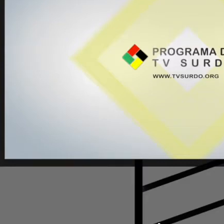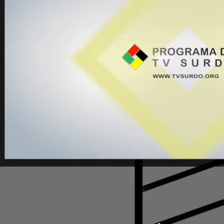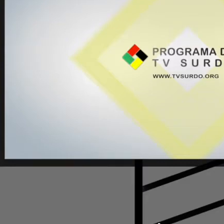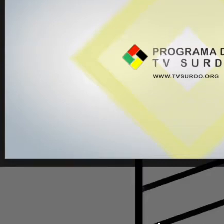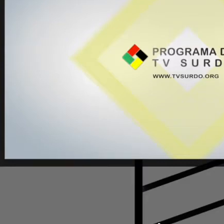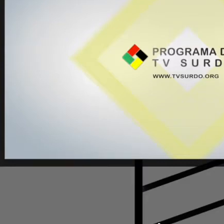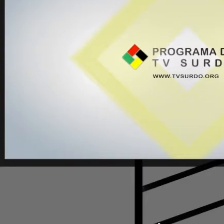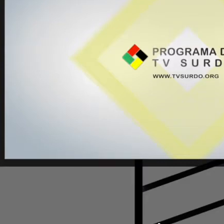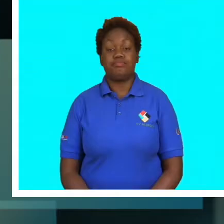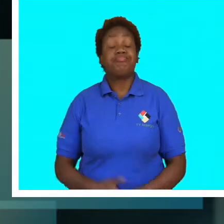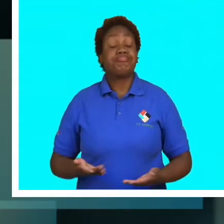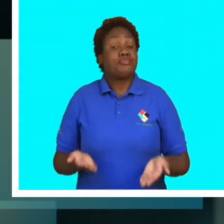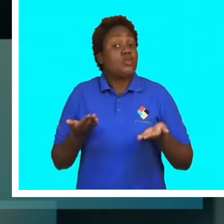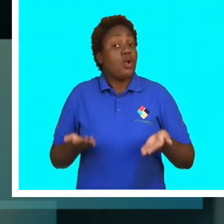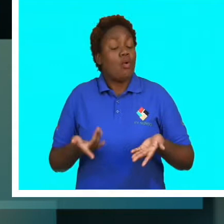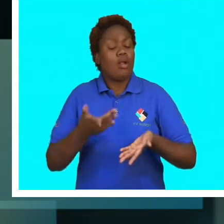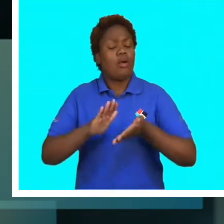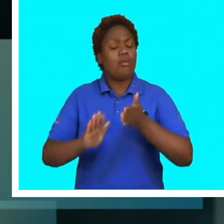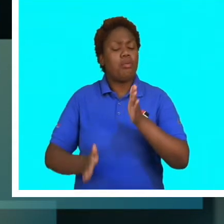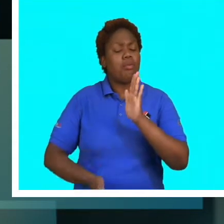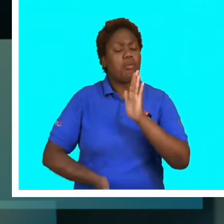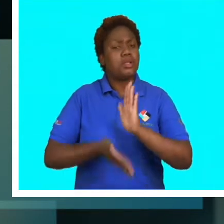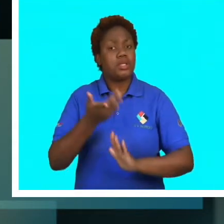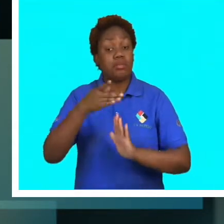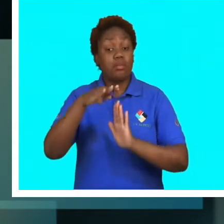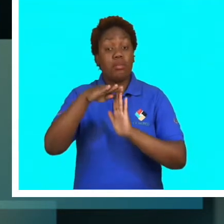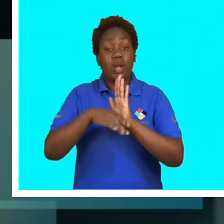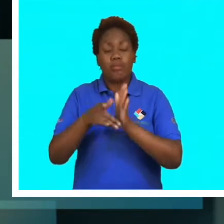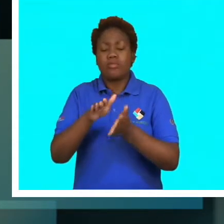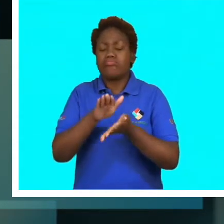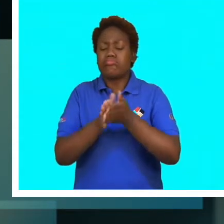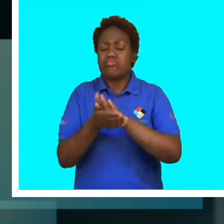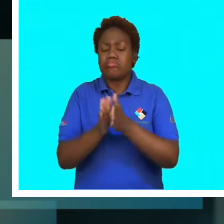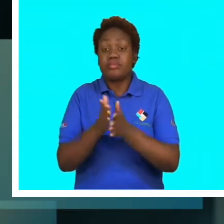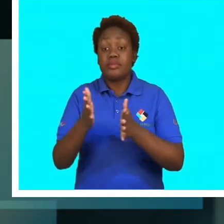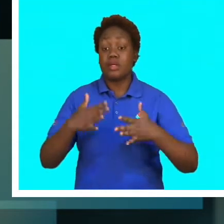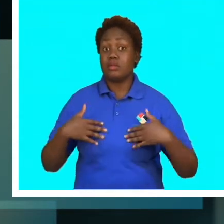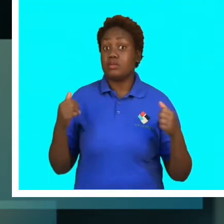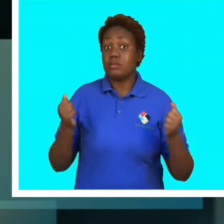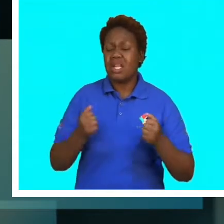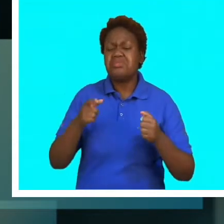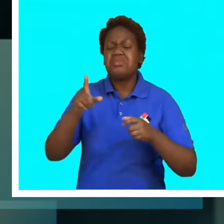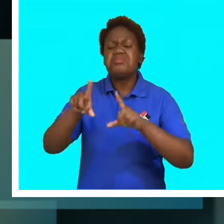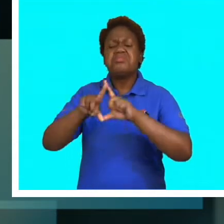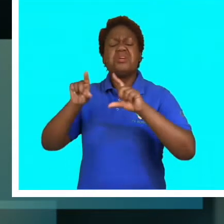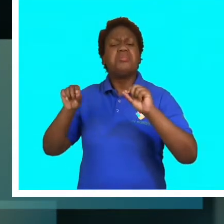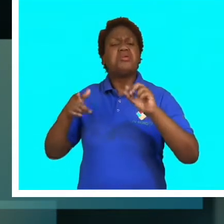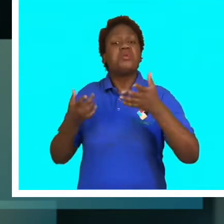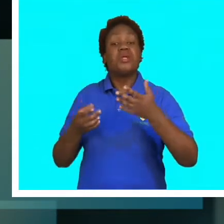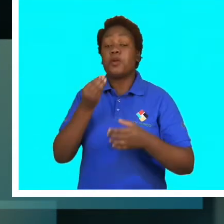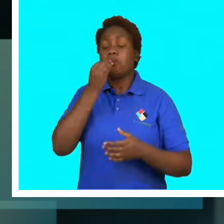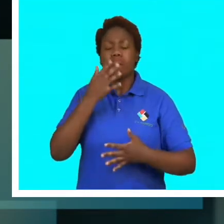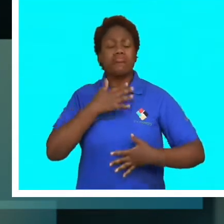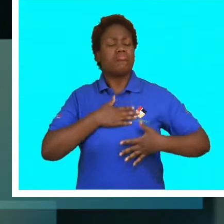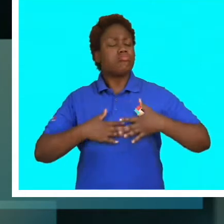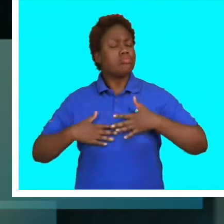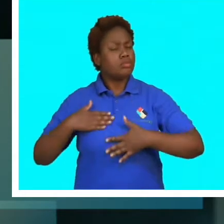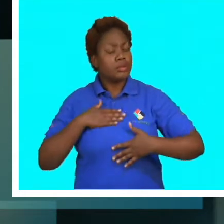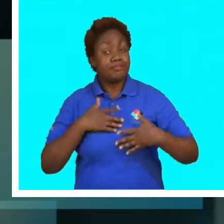Zambésia e Sufala. No âmbito de produção de programas sobre saúde e nutrição nas rádios comunitárias